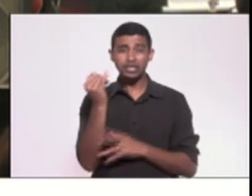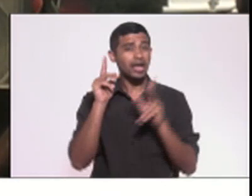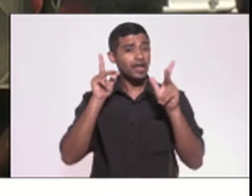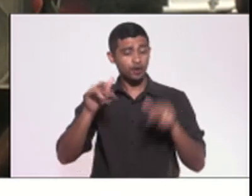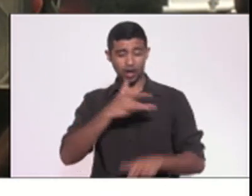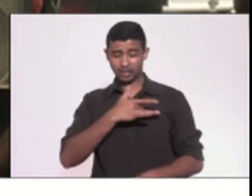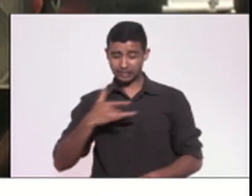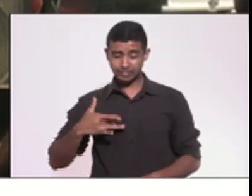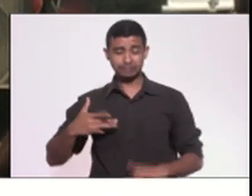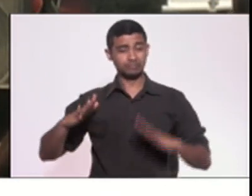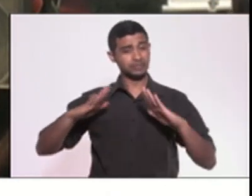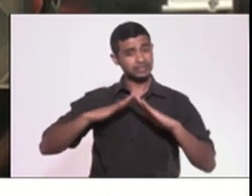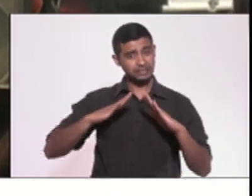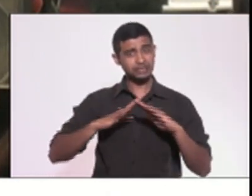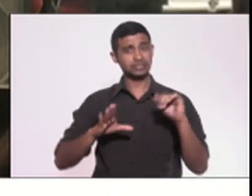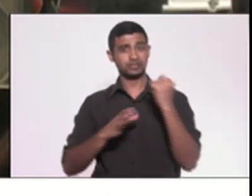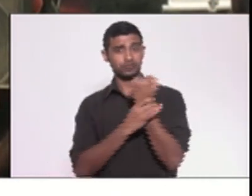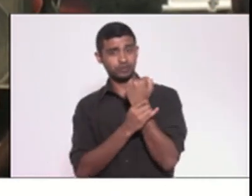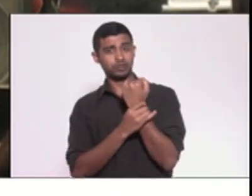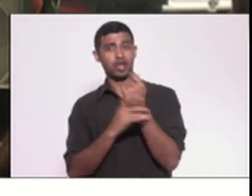segurança, moradia e economia.